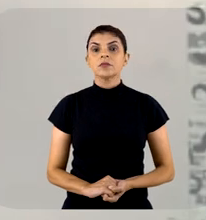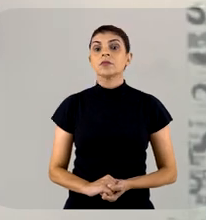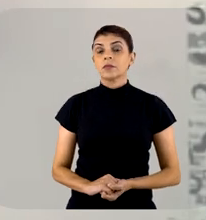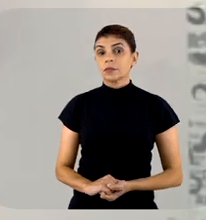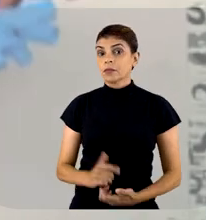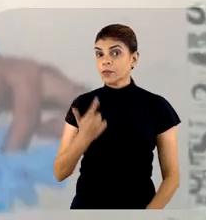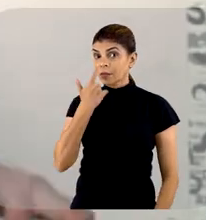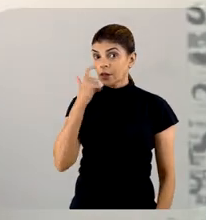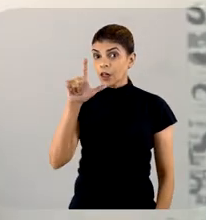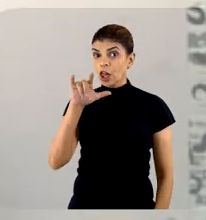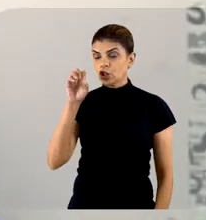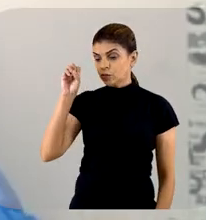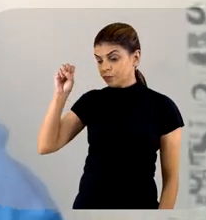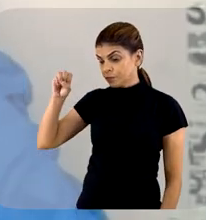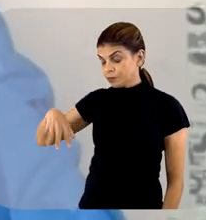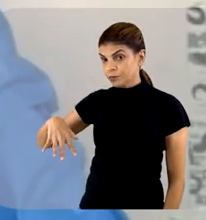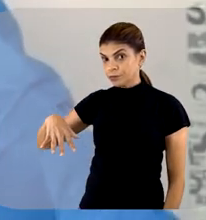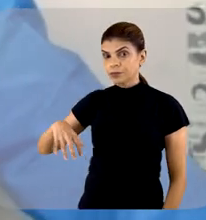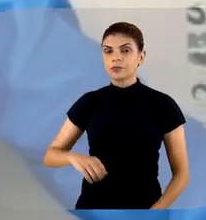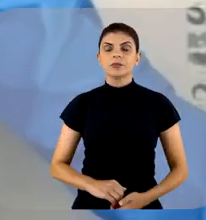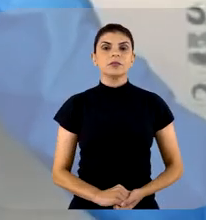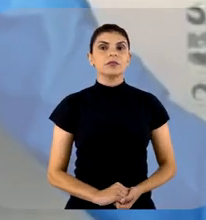Posso desprezar estas luvas.